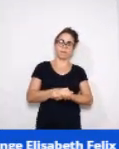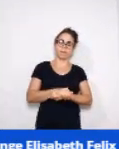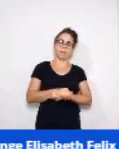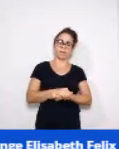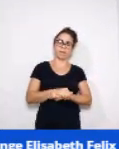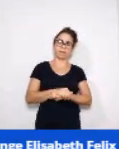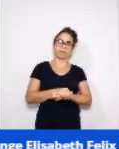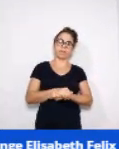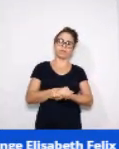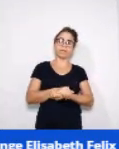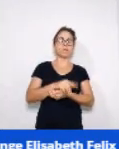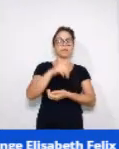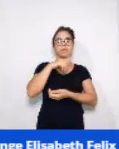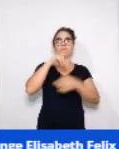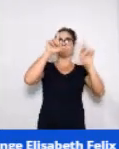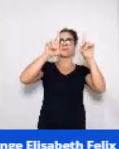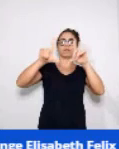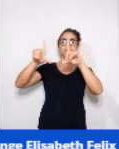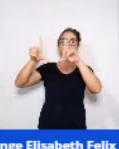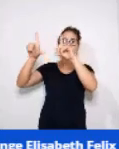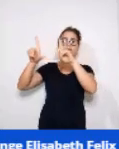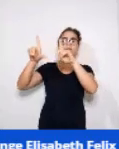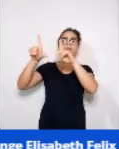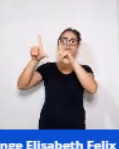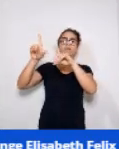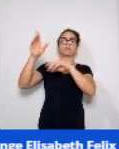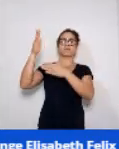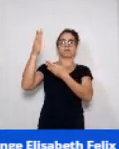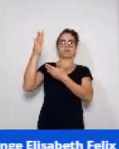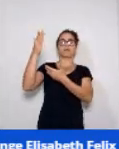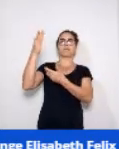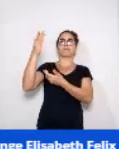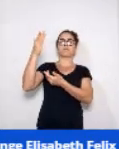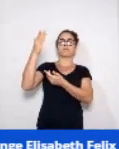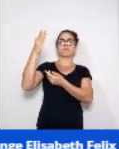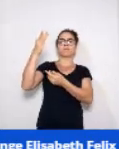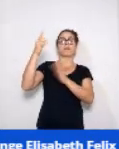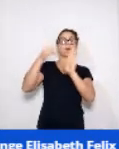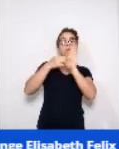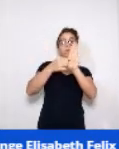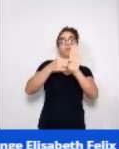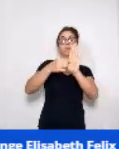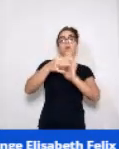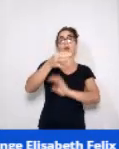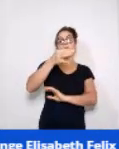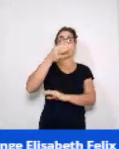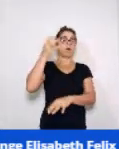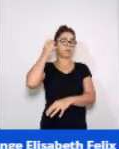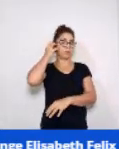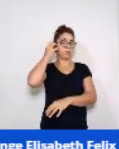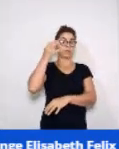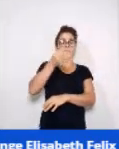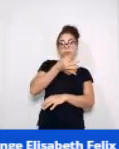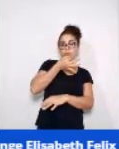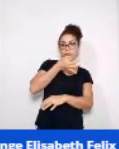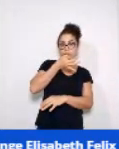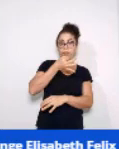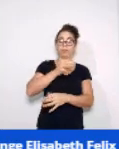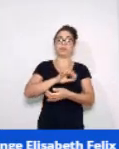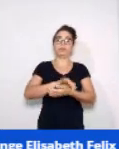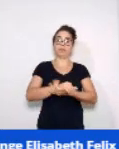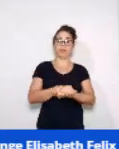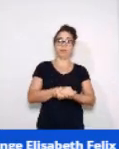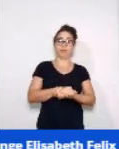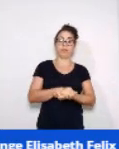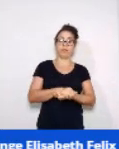Aqui a gente tem a imagem, né? Reportando a rádio. Pode passar.